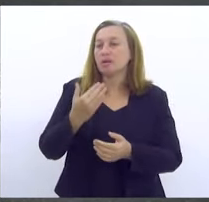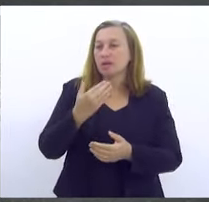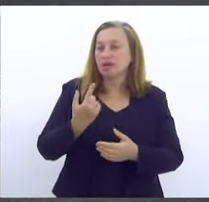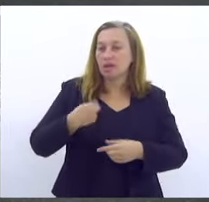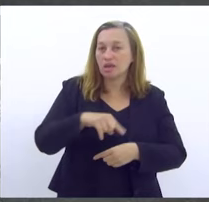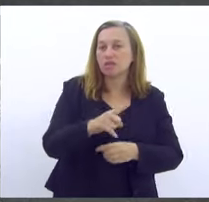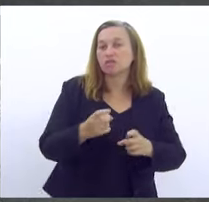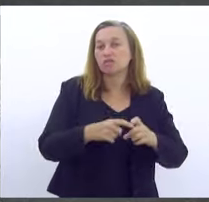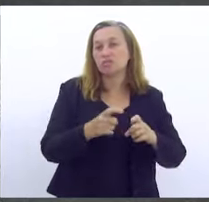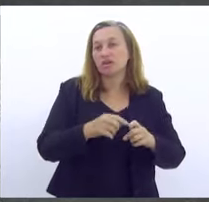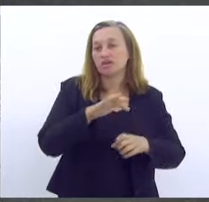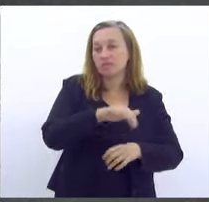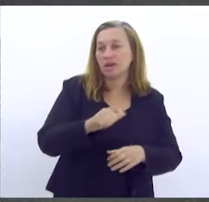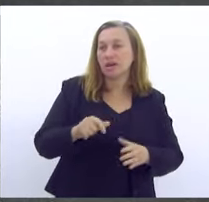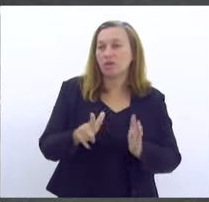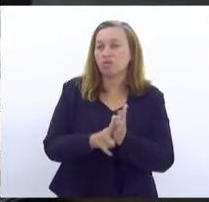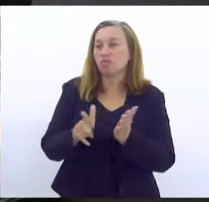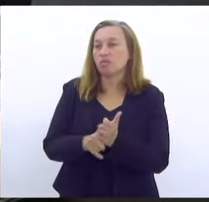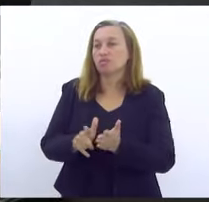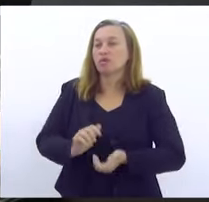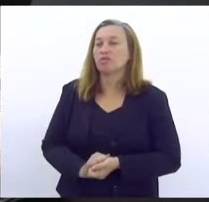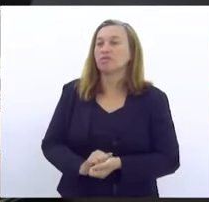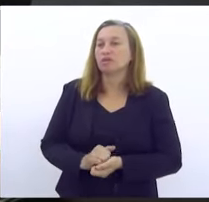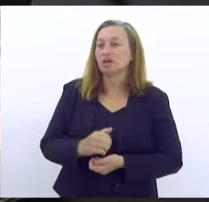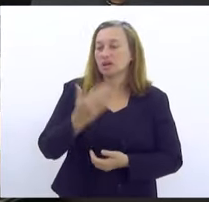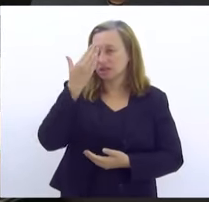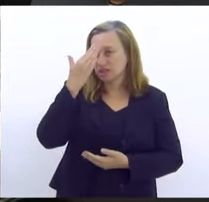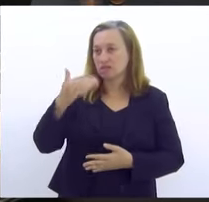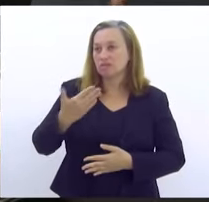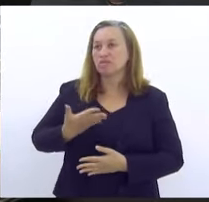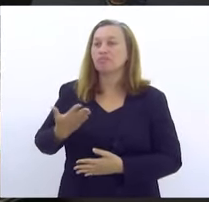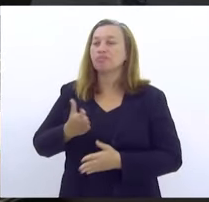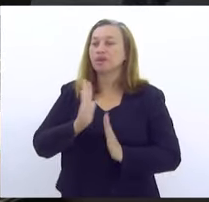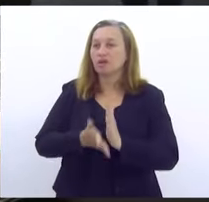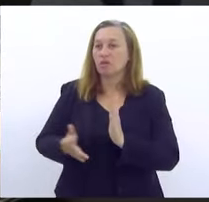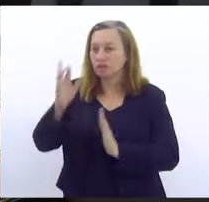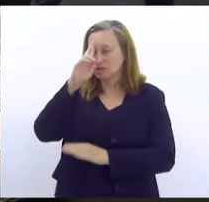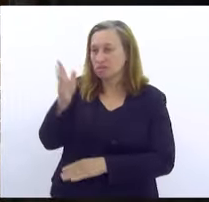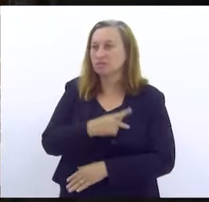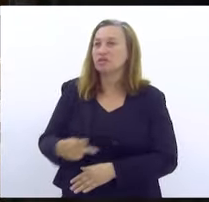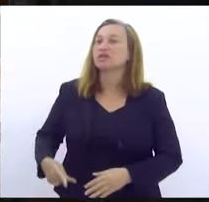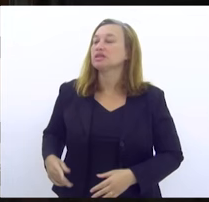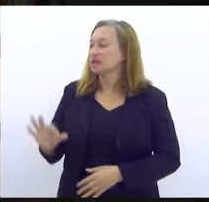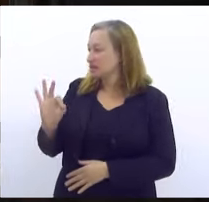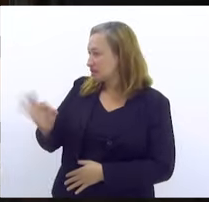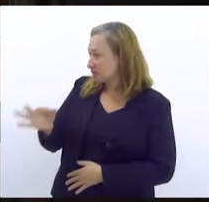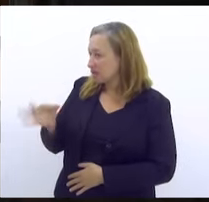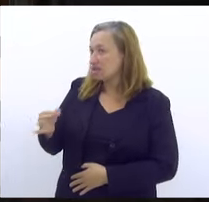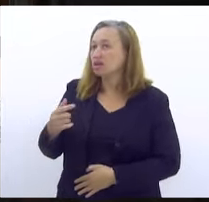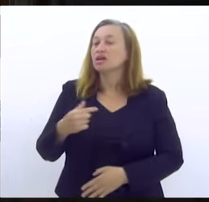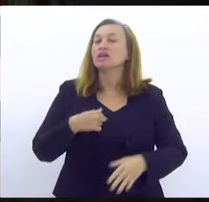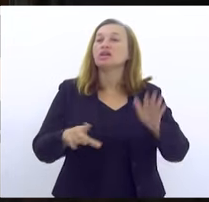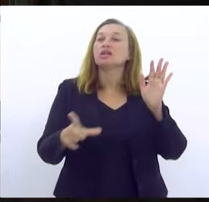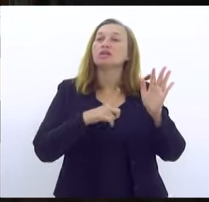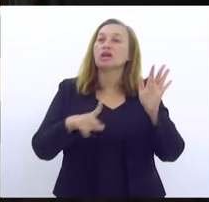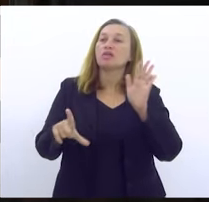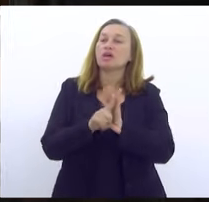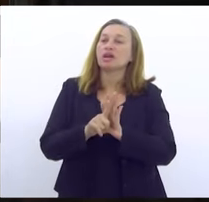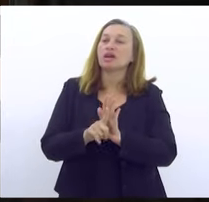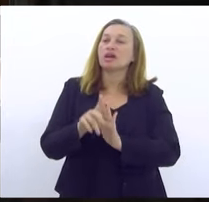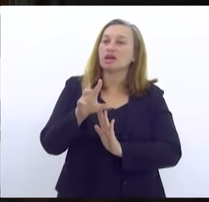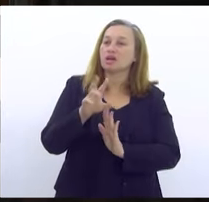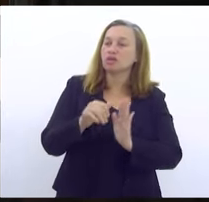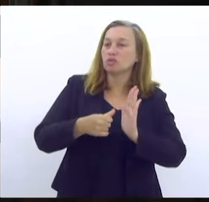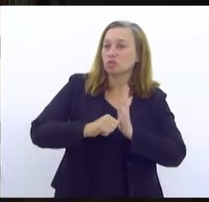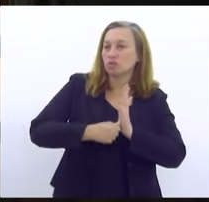agradecer a todos os meus colegas. Pela ordem, senhora presidente. Vossa Excelência tem toda a razão. Eu tenho uma lei que é do RG